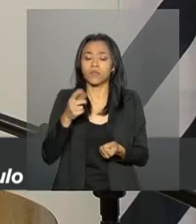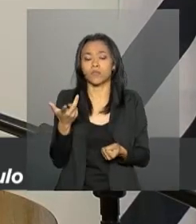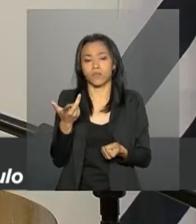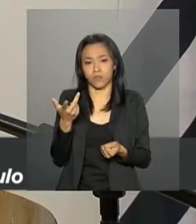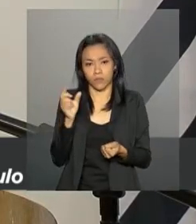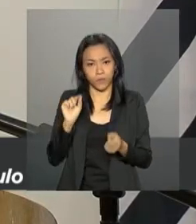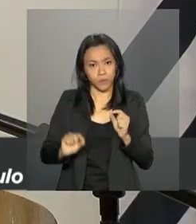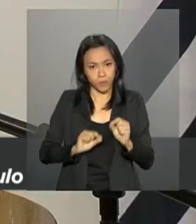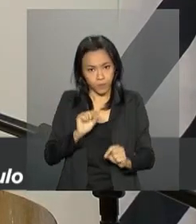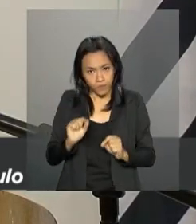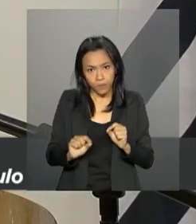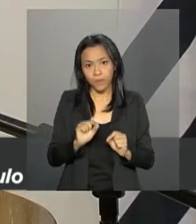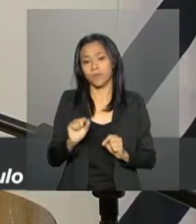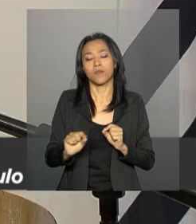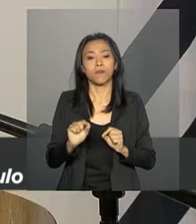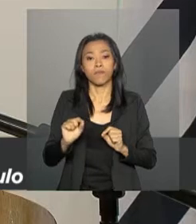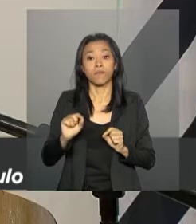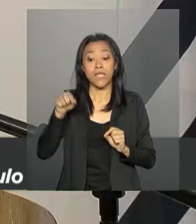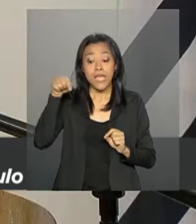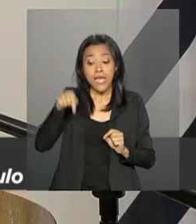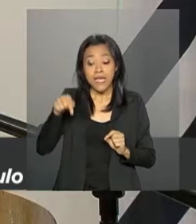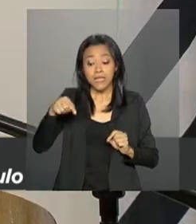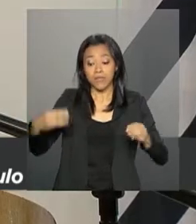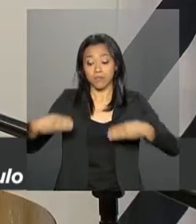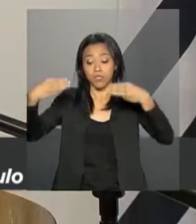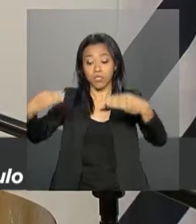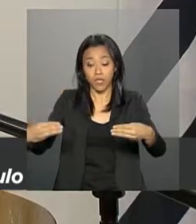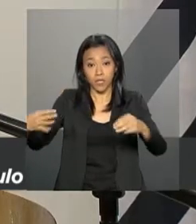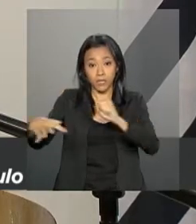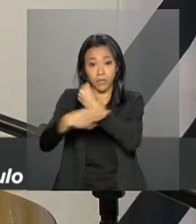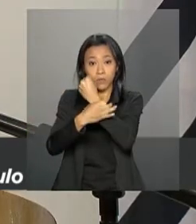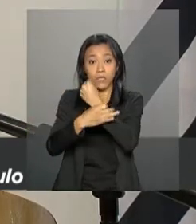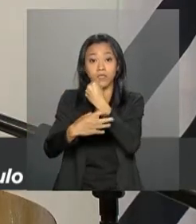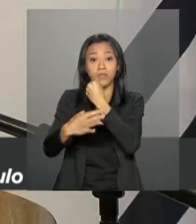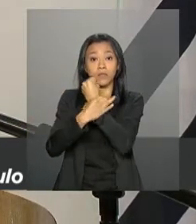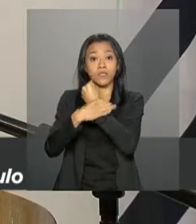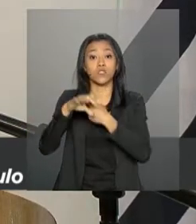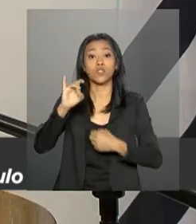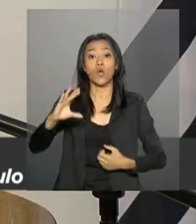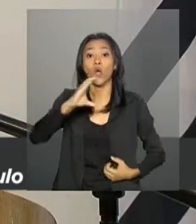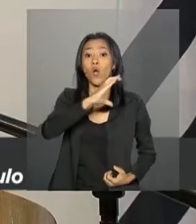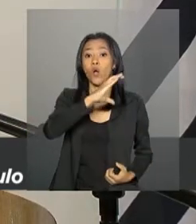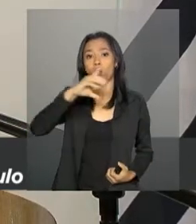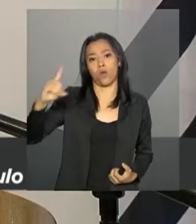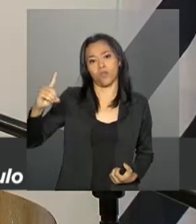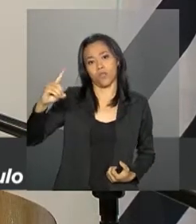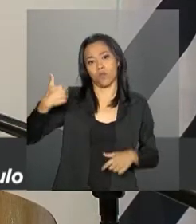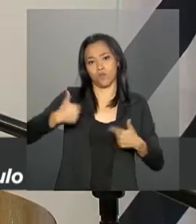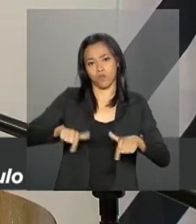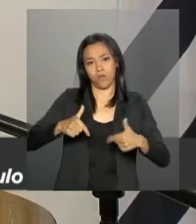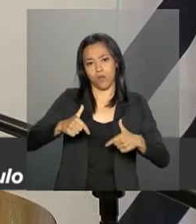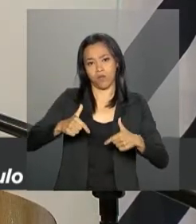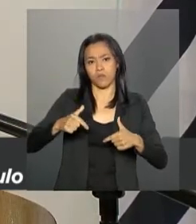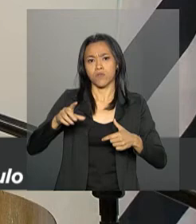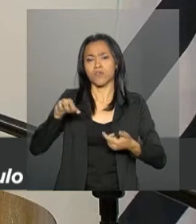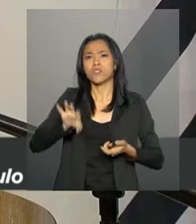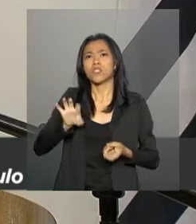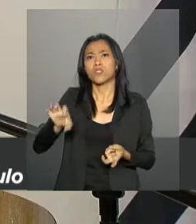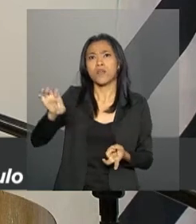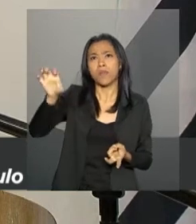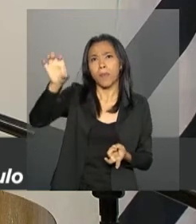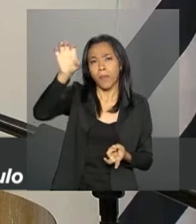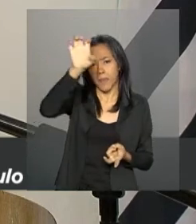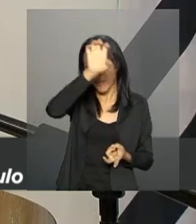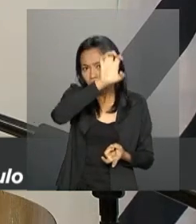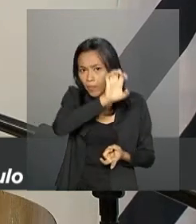a qual ele iria apenas coordenar os trabalhos da segurança pública e integrar os vários setores